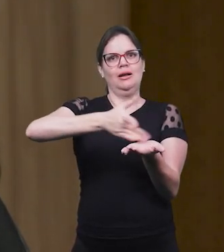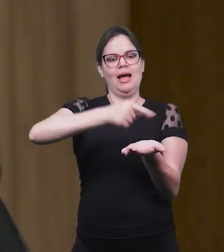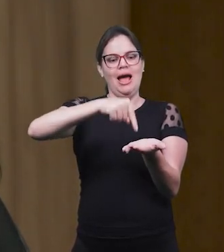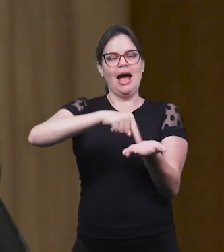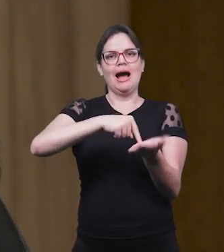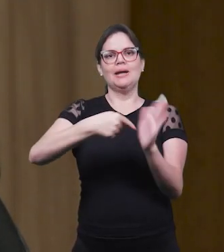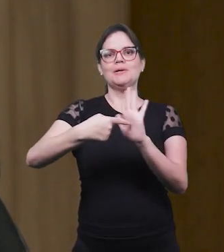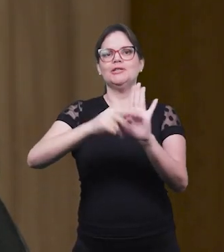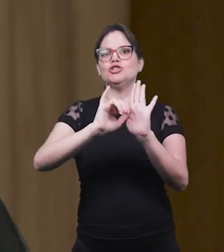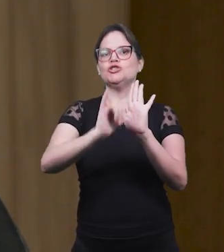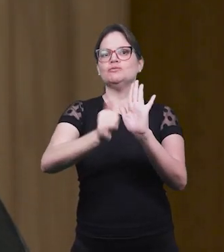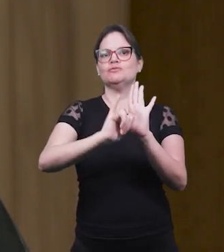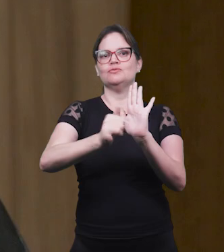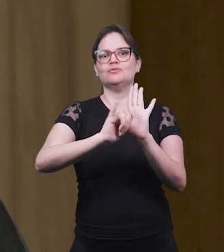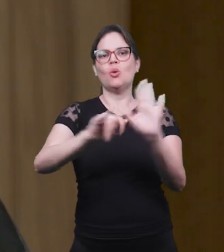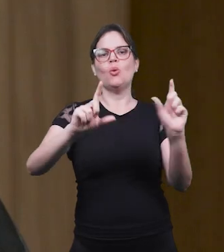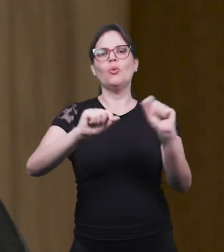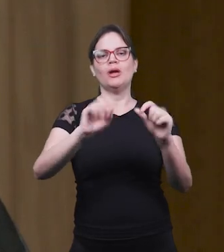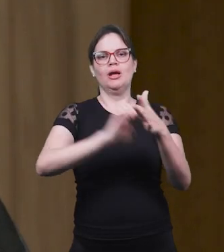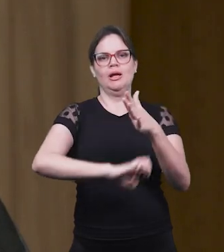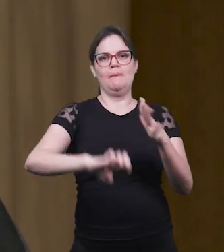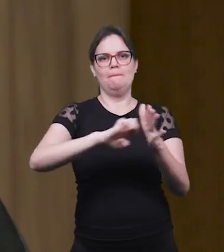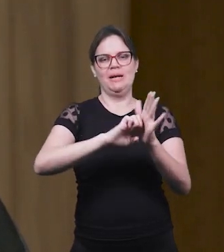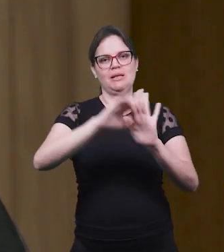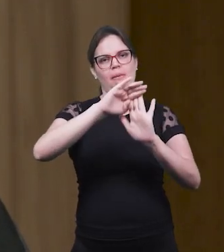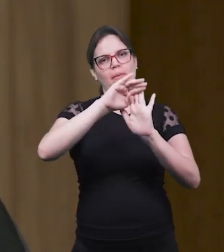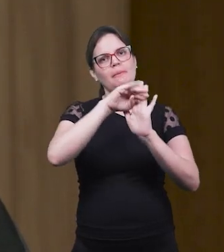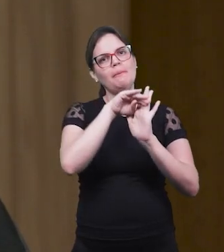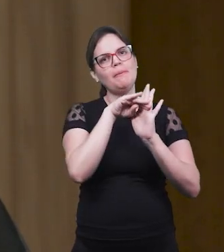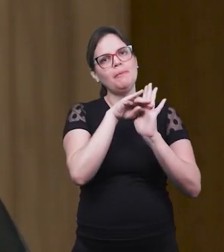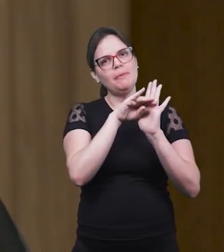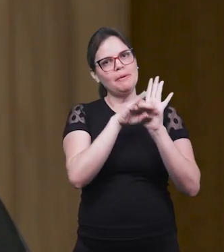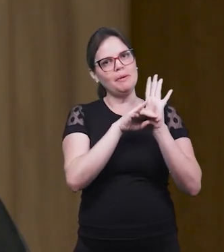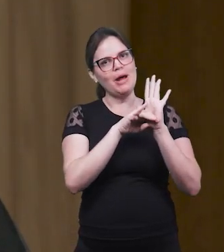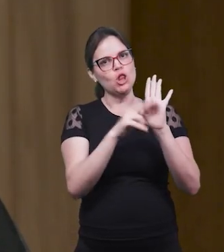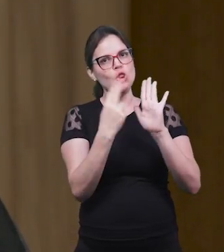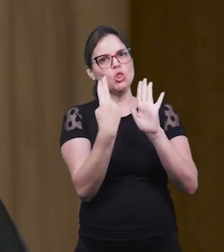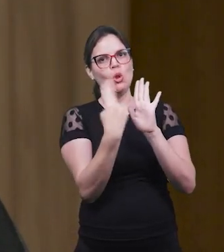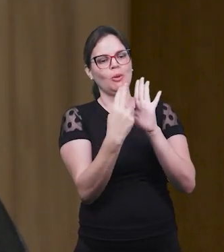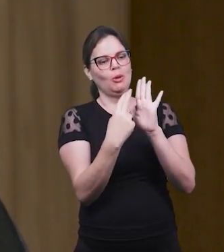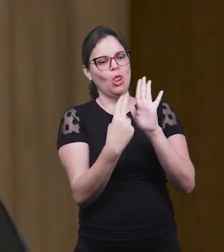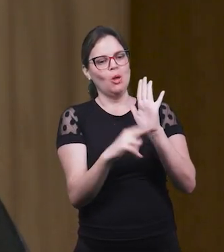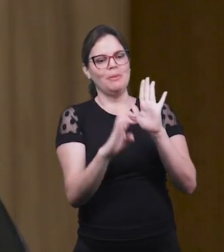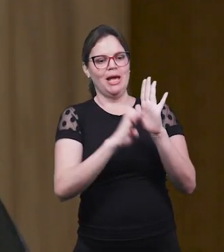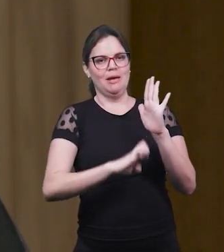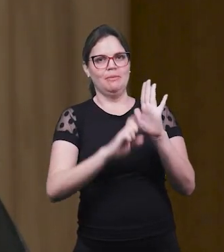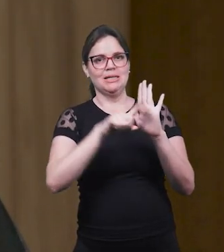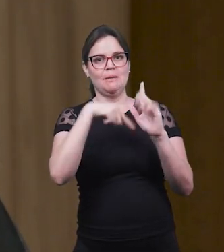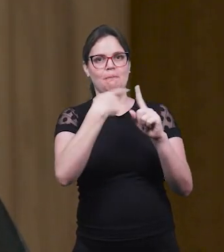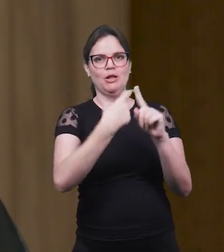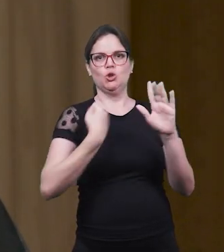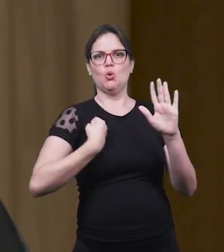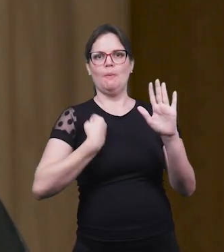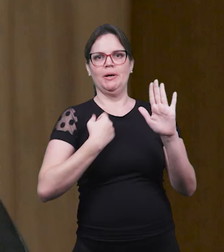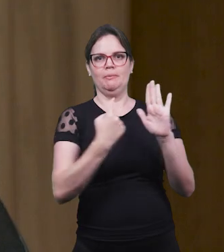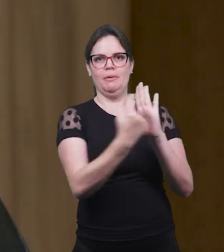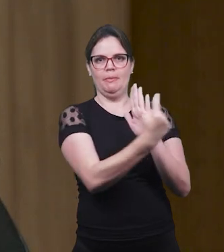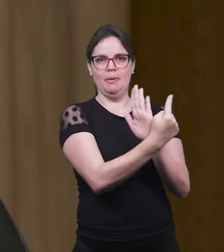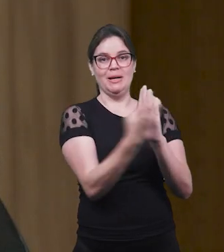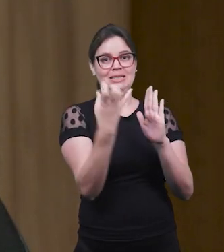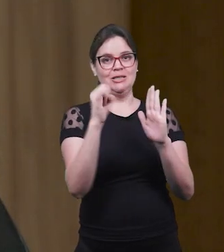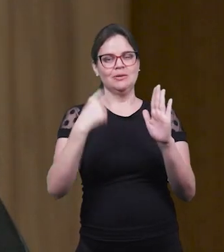divulgavam suas empresas e ali tinha uma listagem de telefones. Então, se eu quisesse procurar o